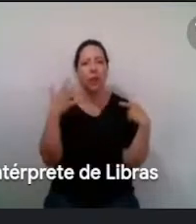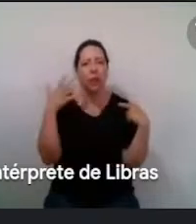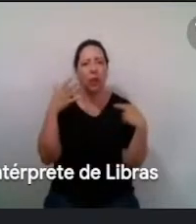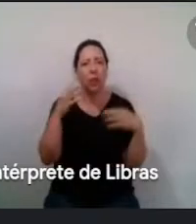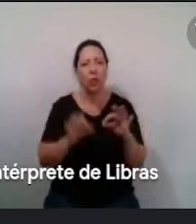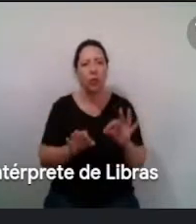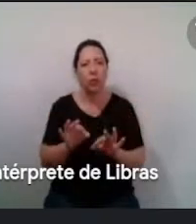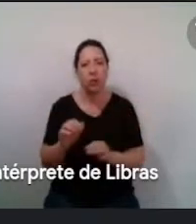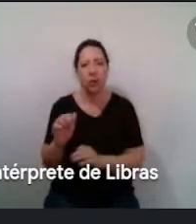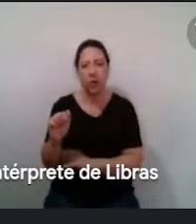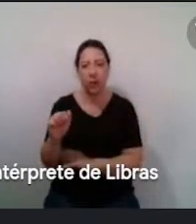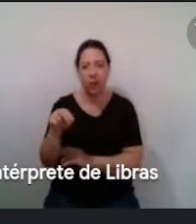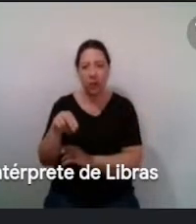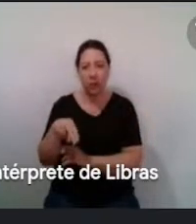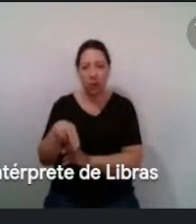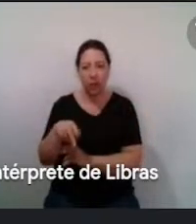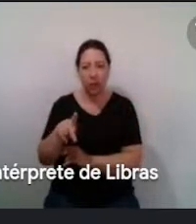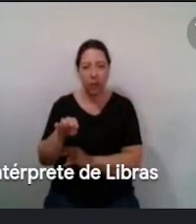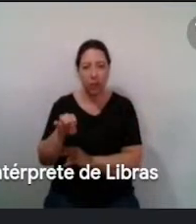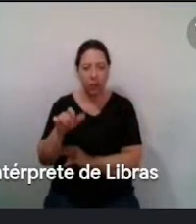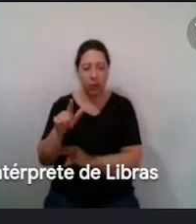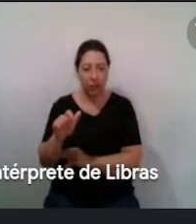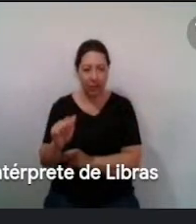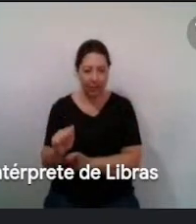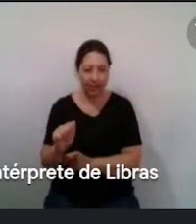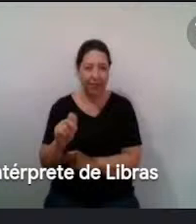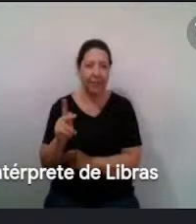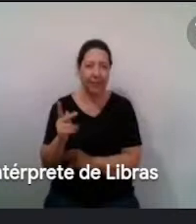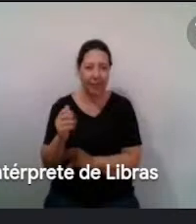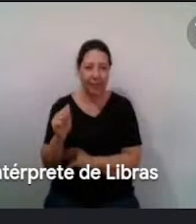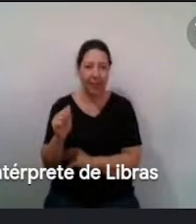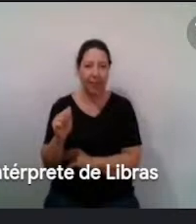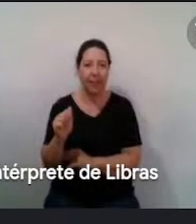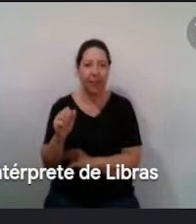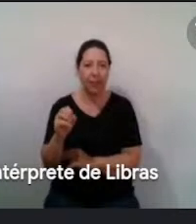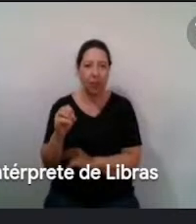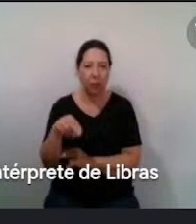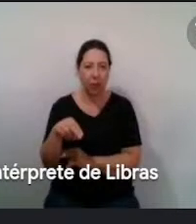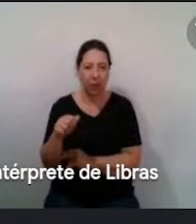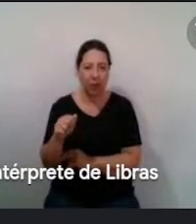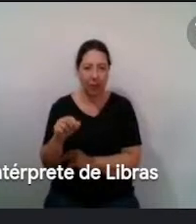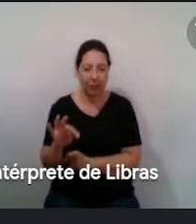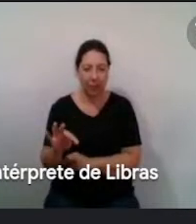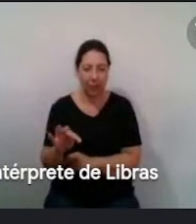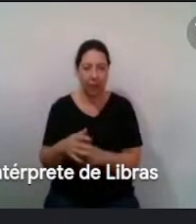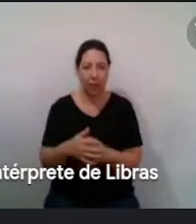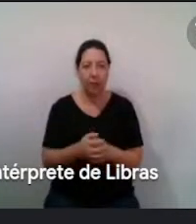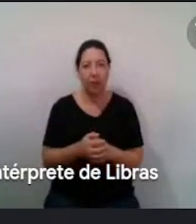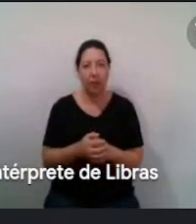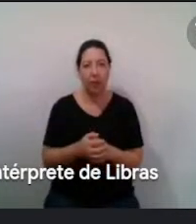Raonato. Então, por essas razões, pedindo as excusas, eu estou trazendo aqui